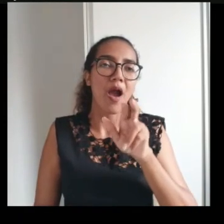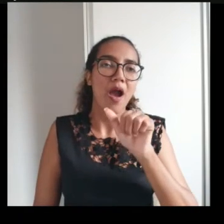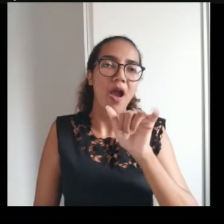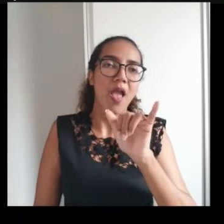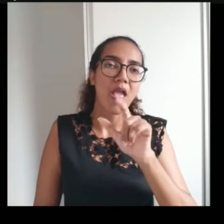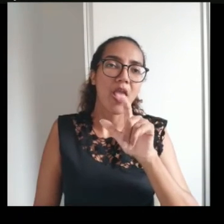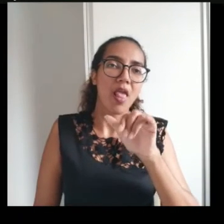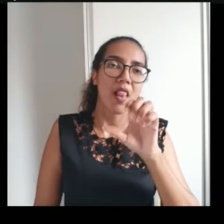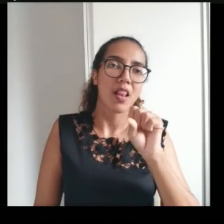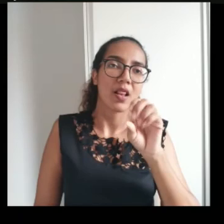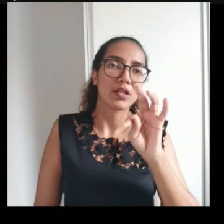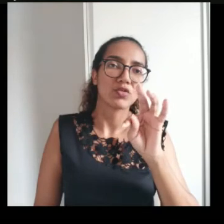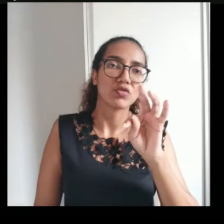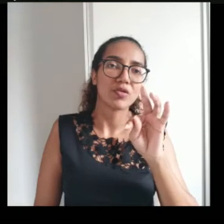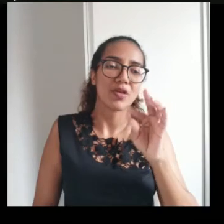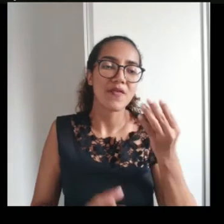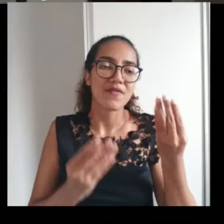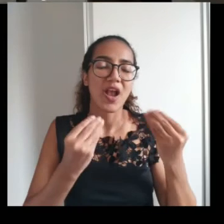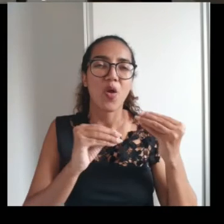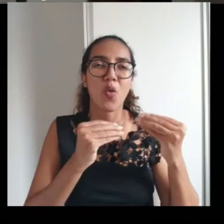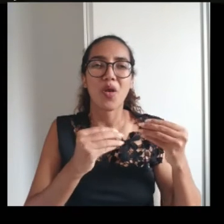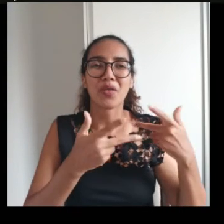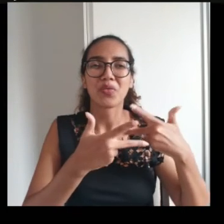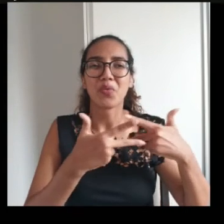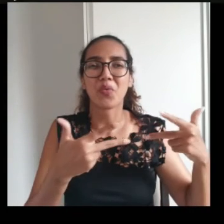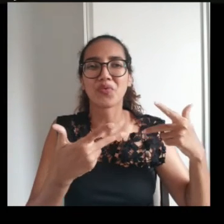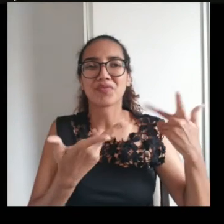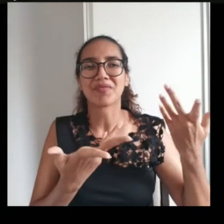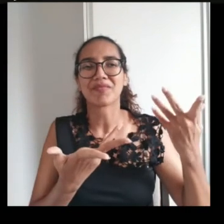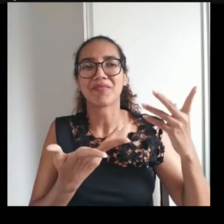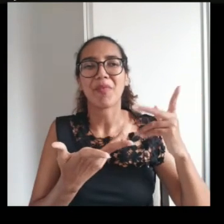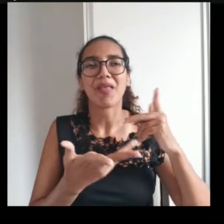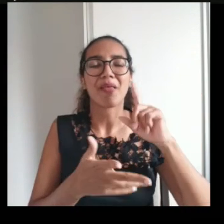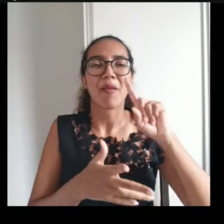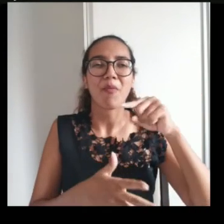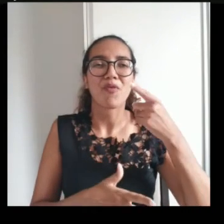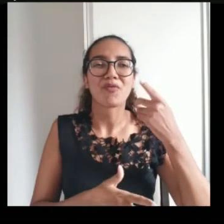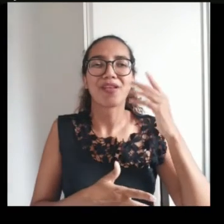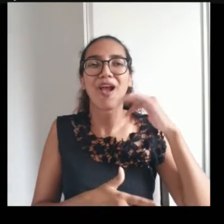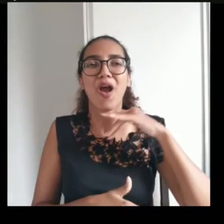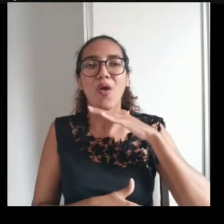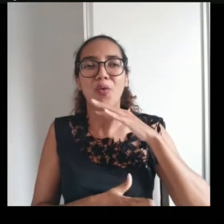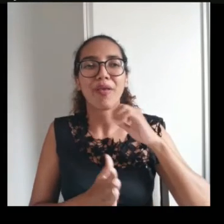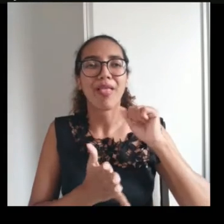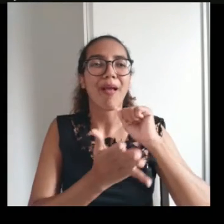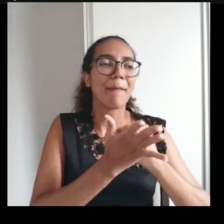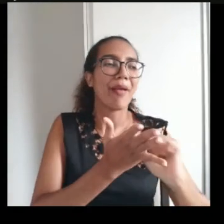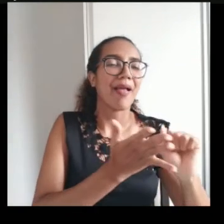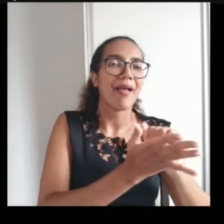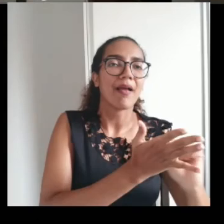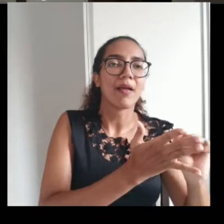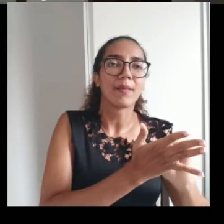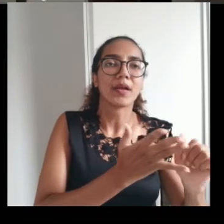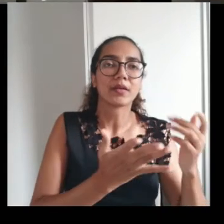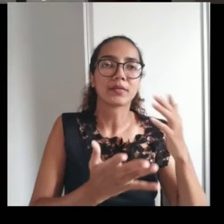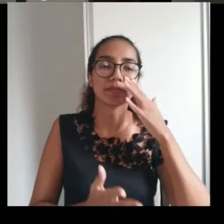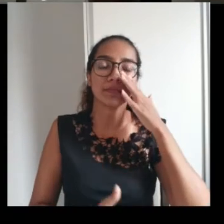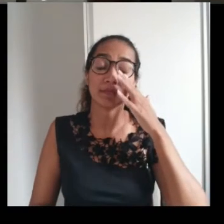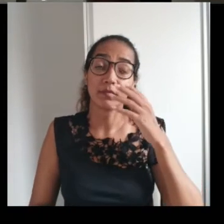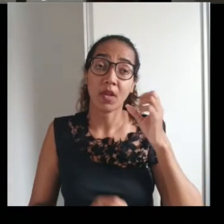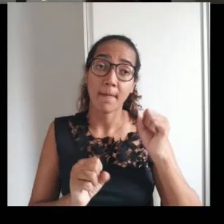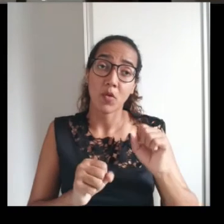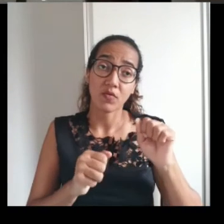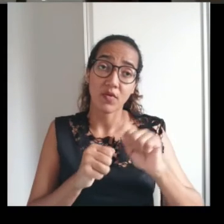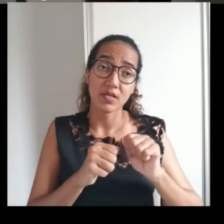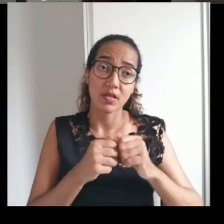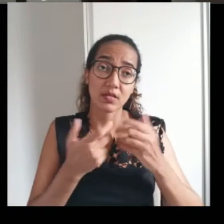lixo. A gente depois tem que pesquisar também para ficar deletando também para ter outro trabalho, né? Isso, veja, além de você validar aqui na